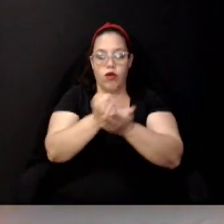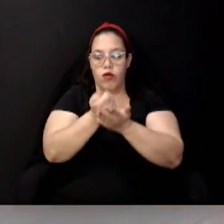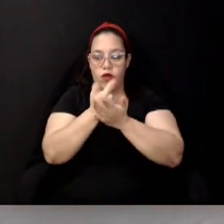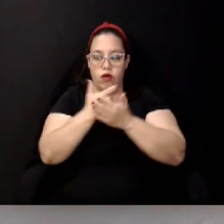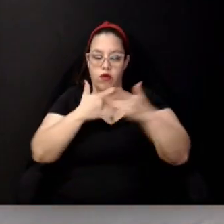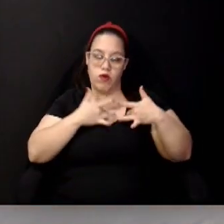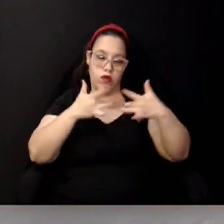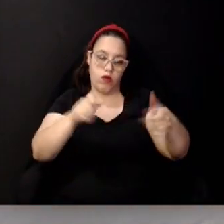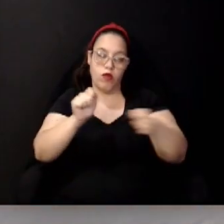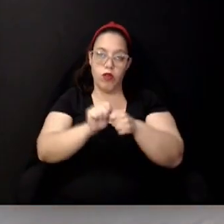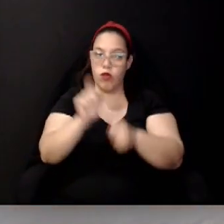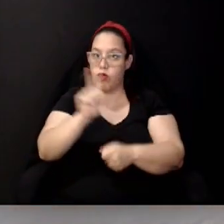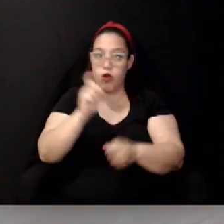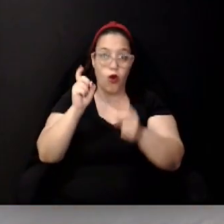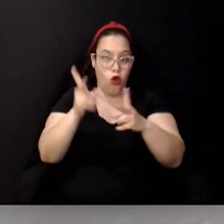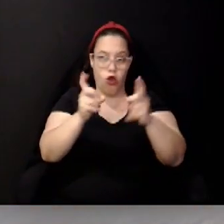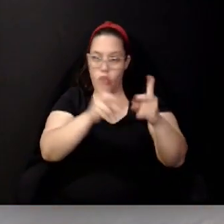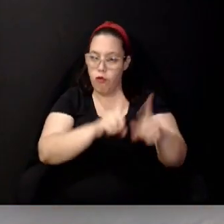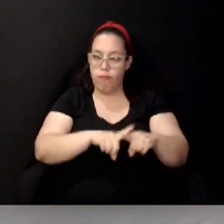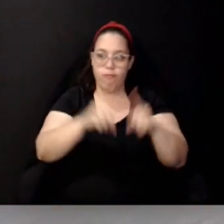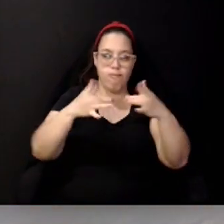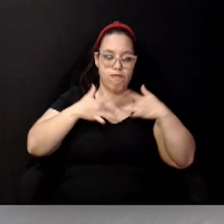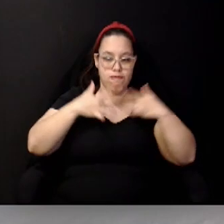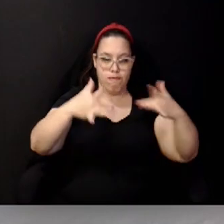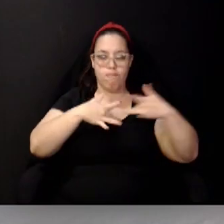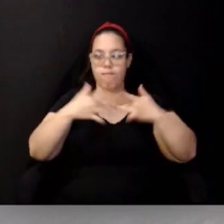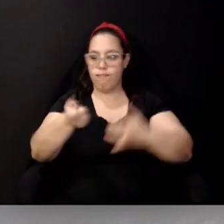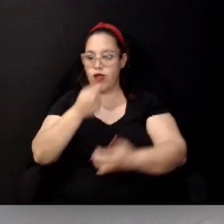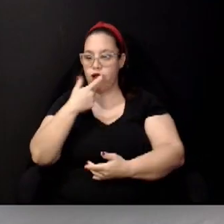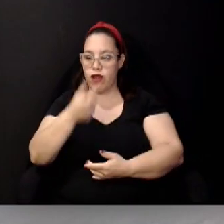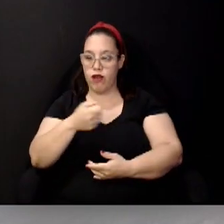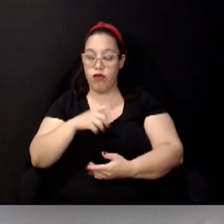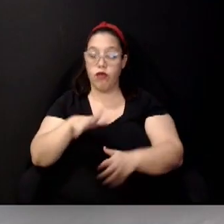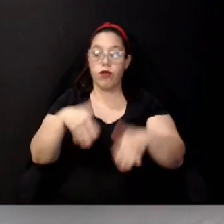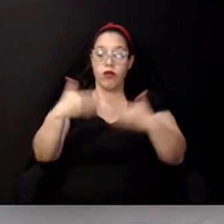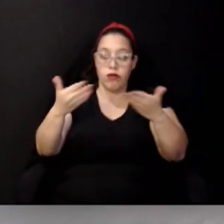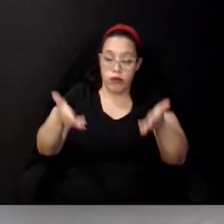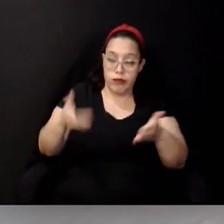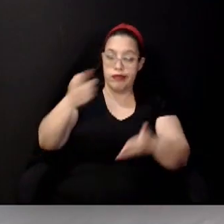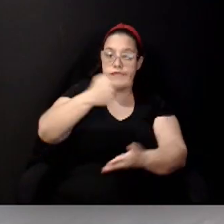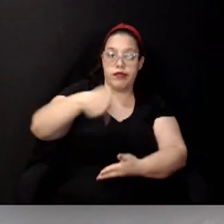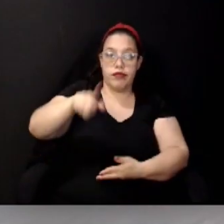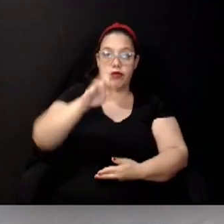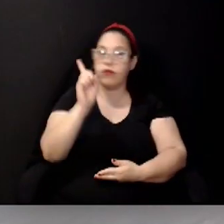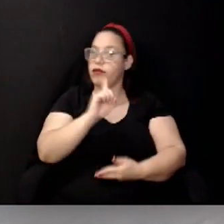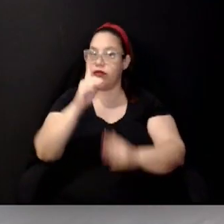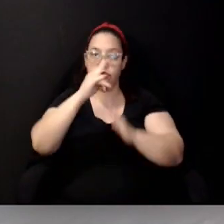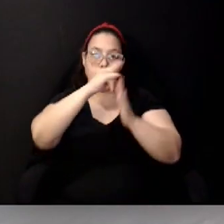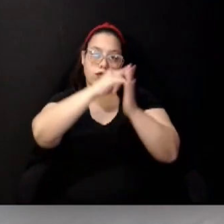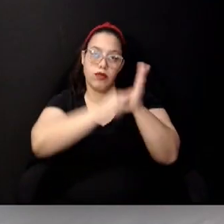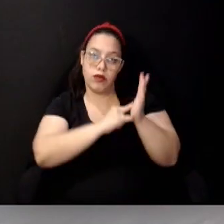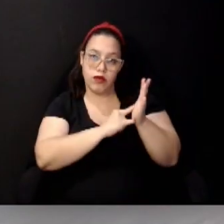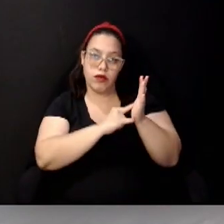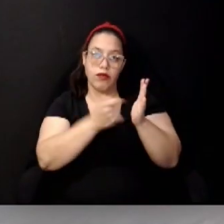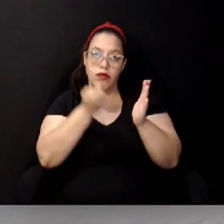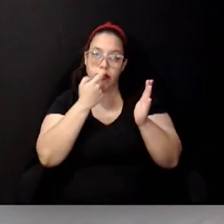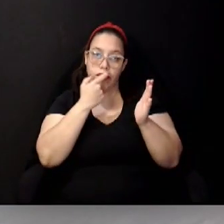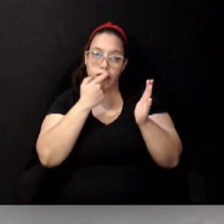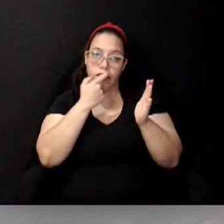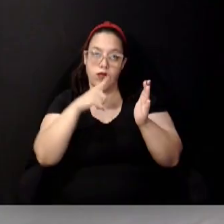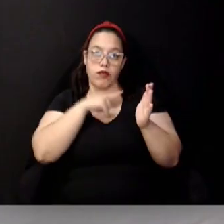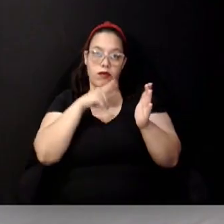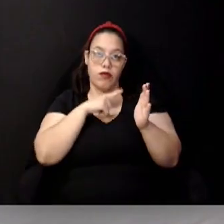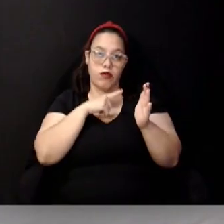não a comercialização, mas a doação de medicamentos, inclusive aqueles que não fazem parte da lista de medicamentos que tem nas